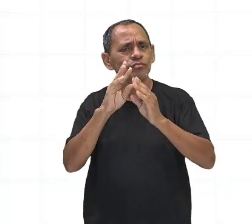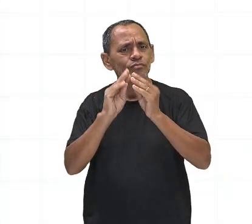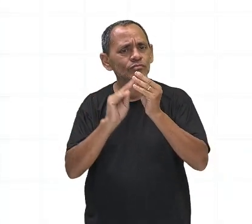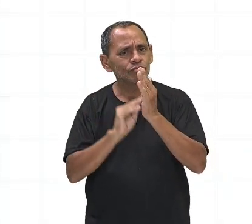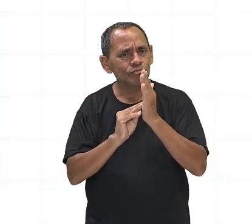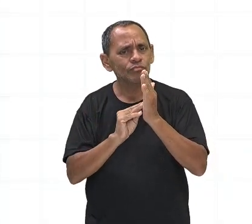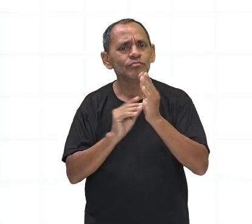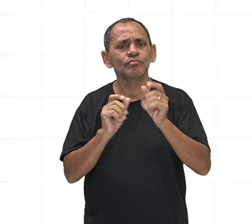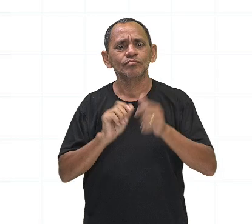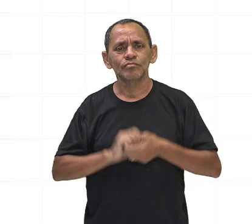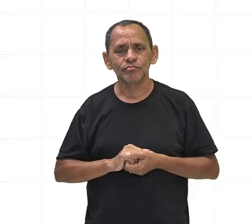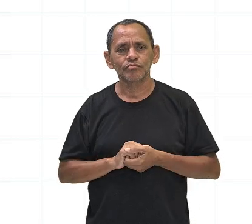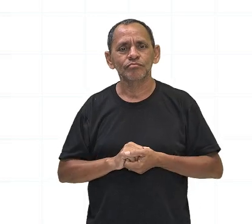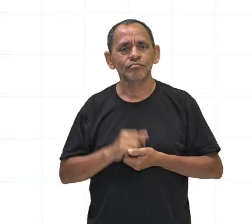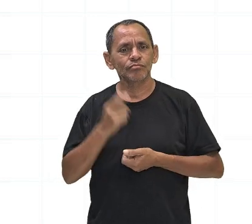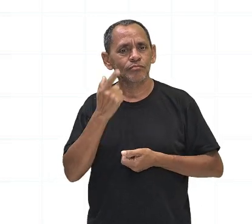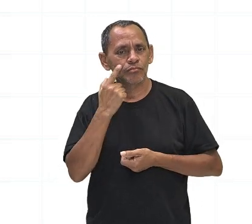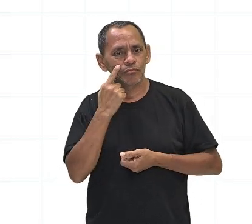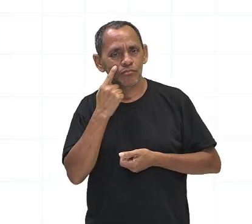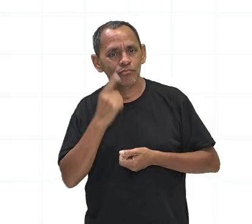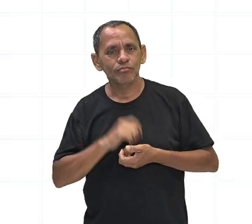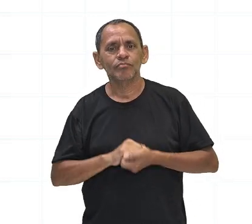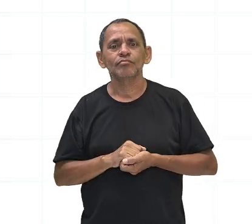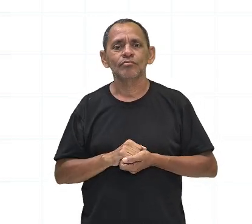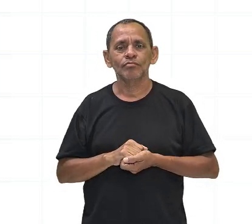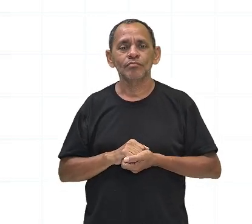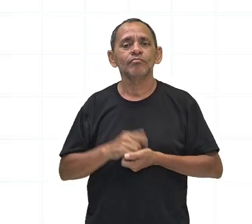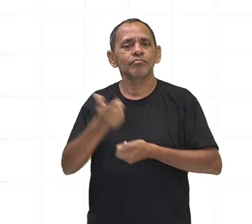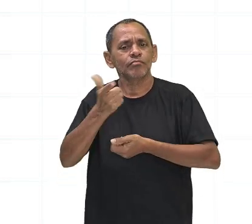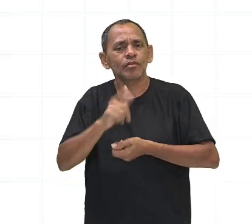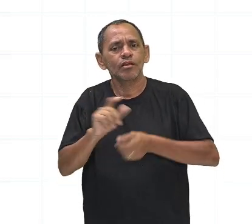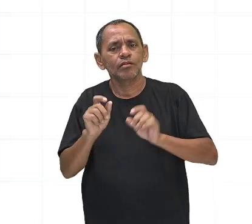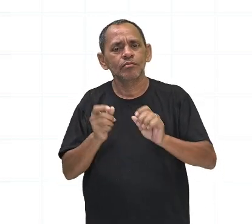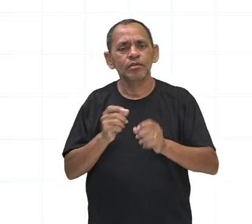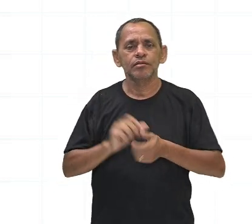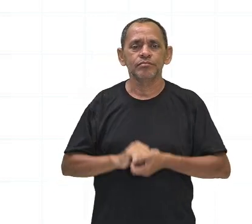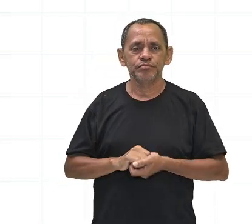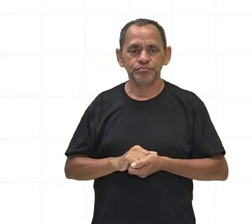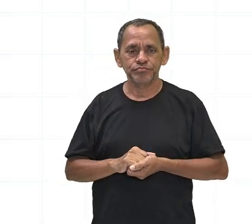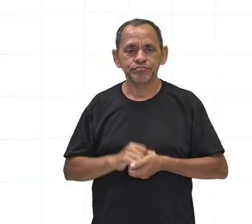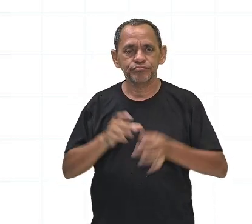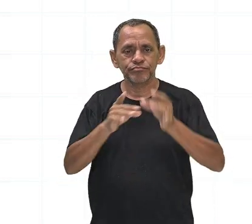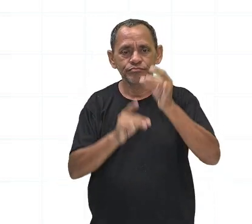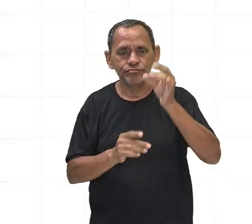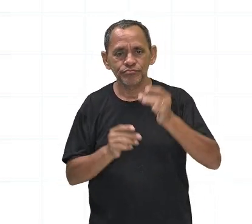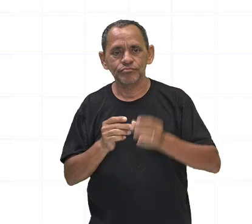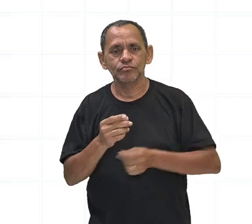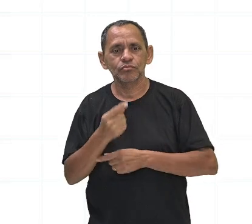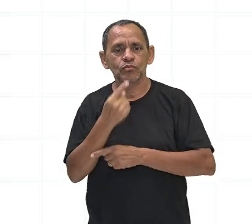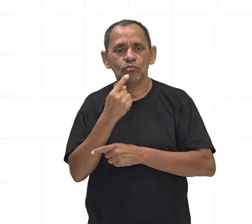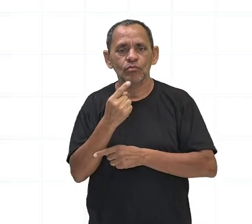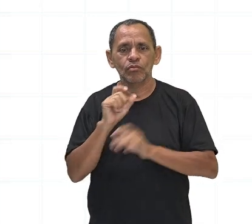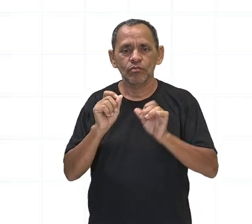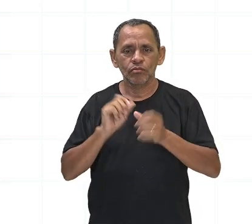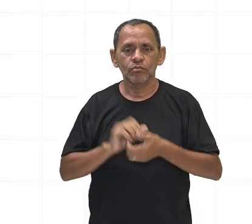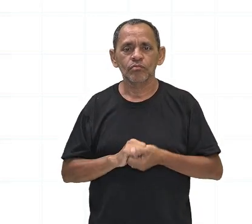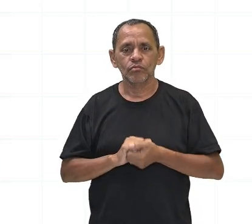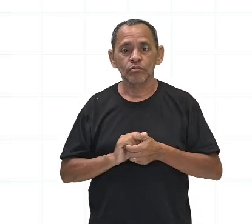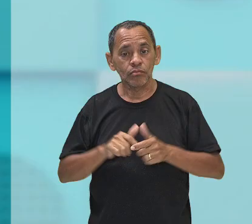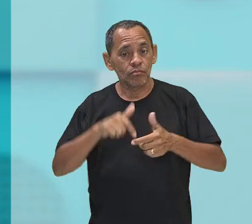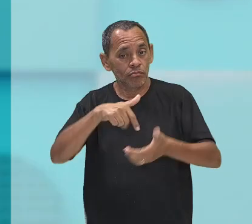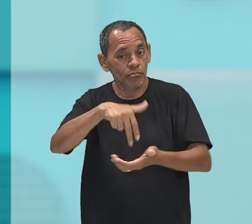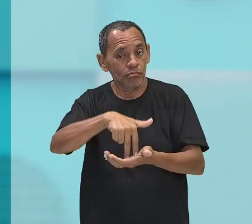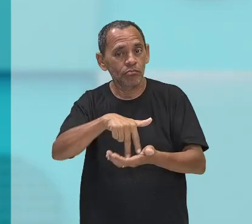nós temos apreciação e réplica, e como detalhamento, opiniões e posicionamentos críticos,